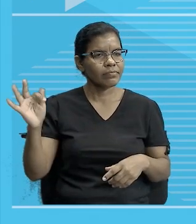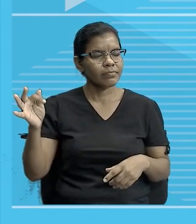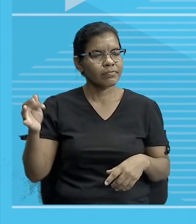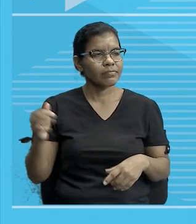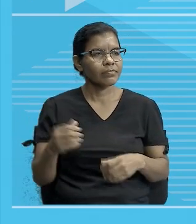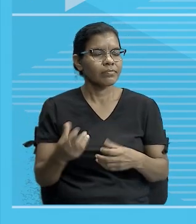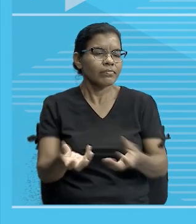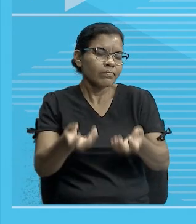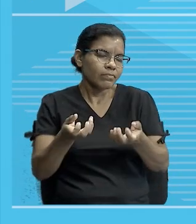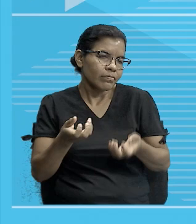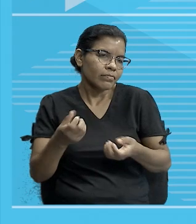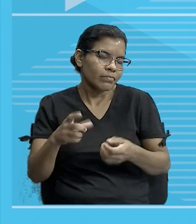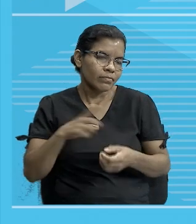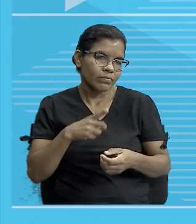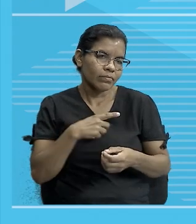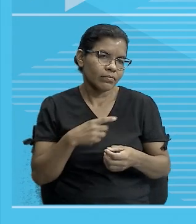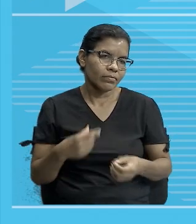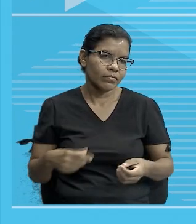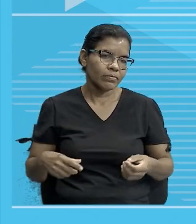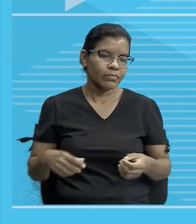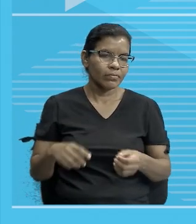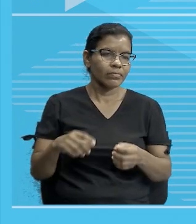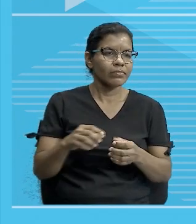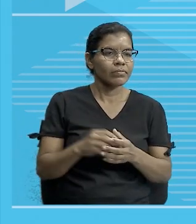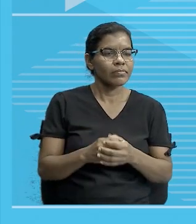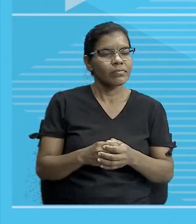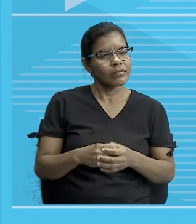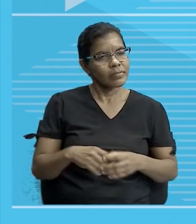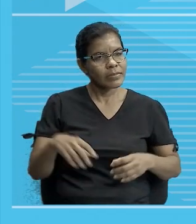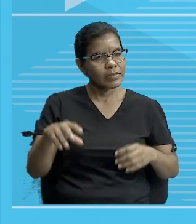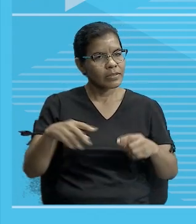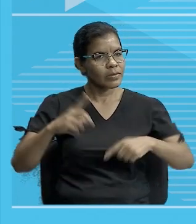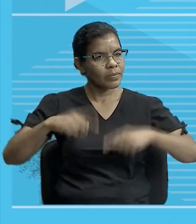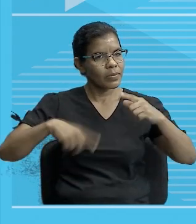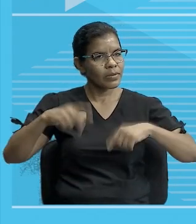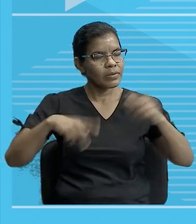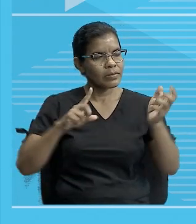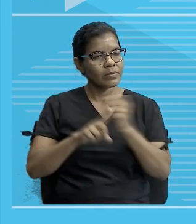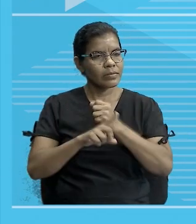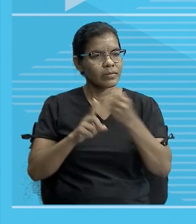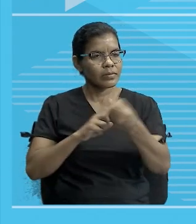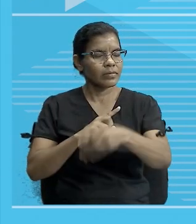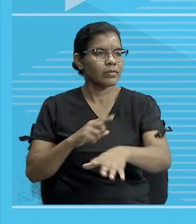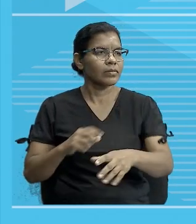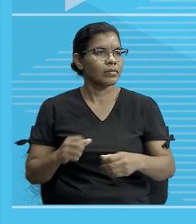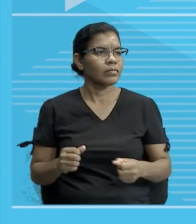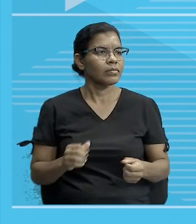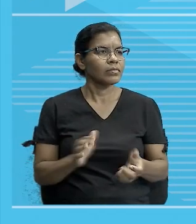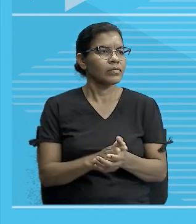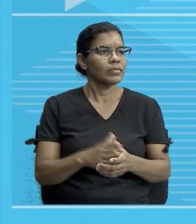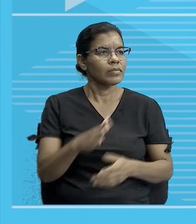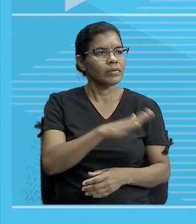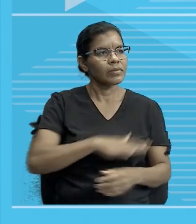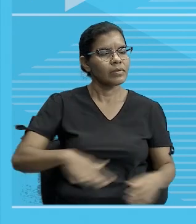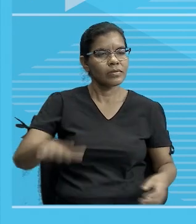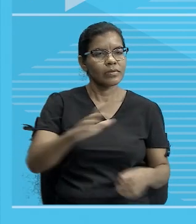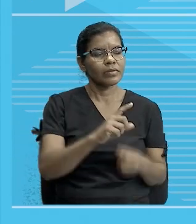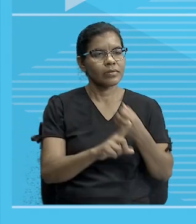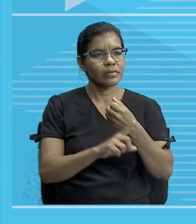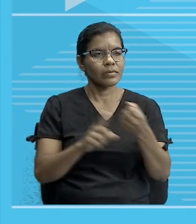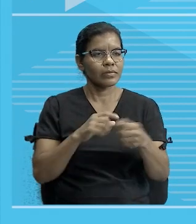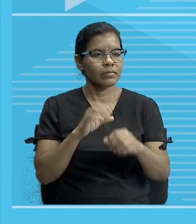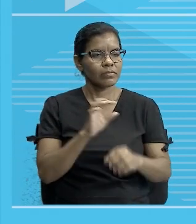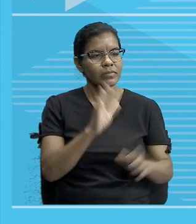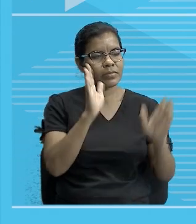ter direitos políticos e sociais. Aqui mostra a situação da sociedade, como ela era dividida em